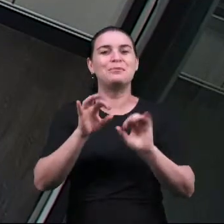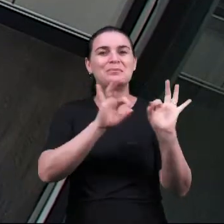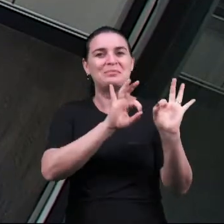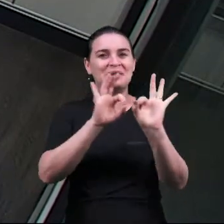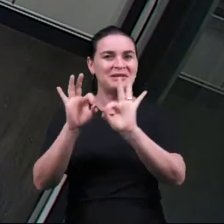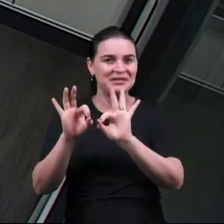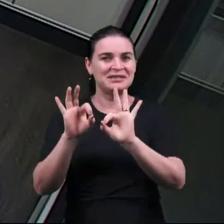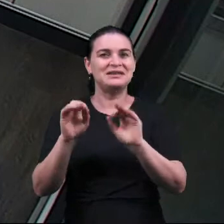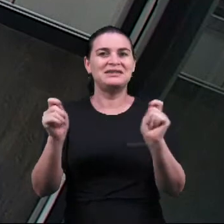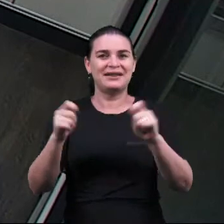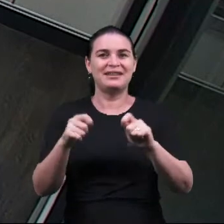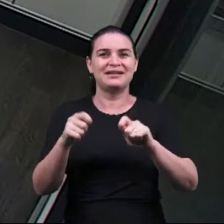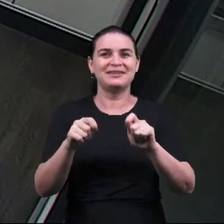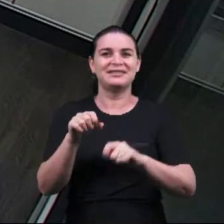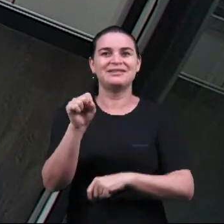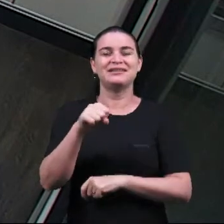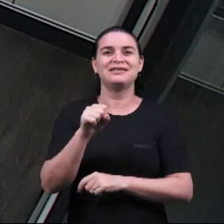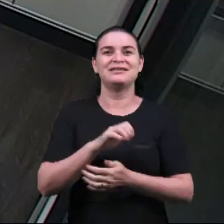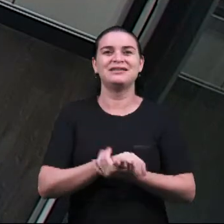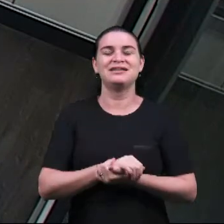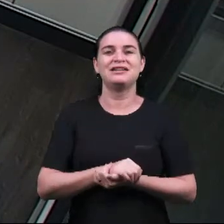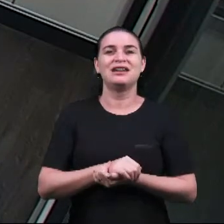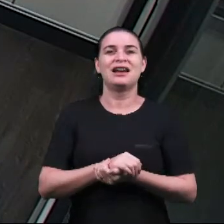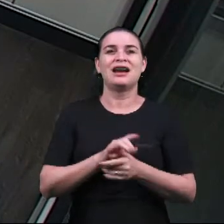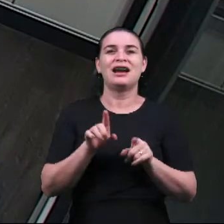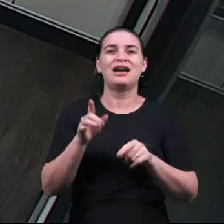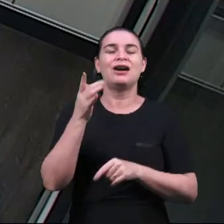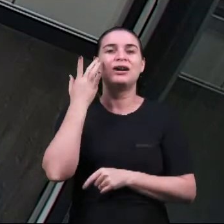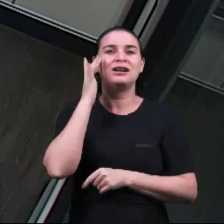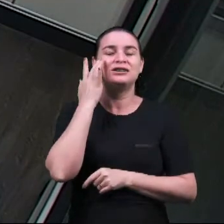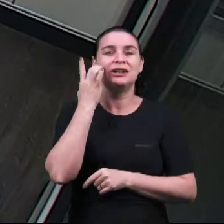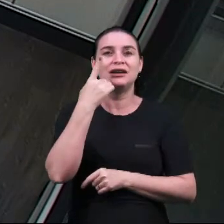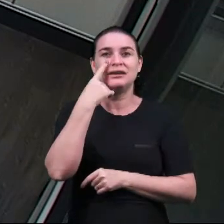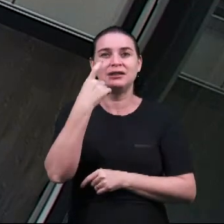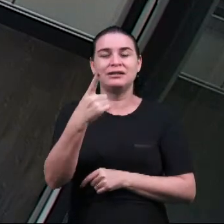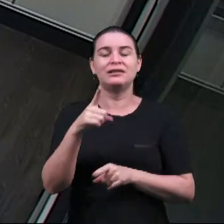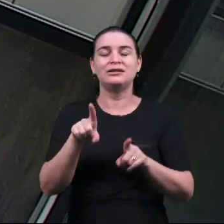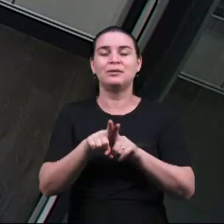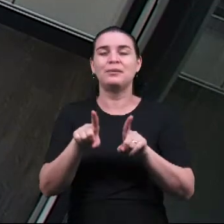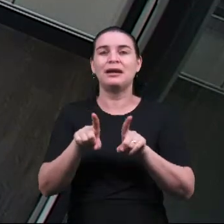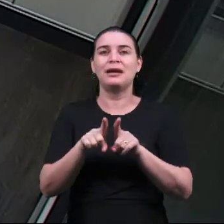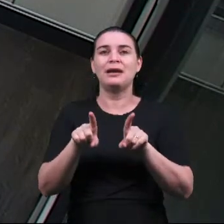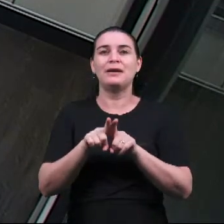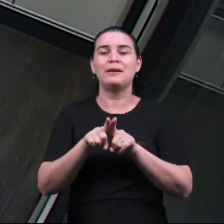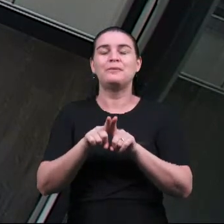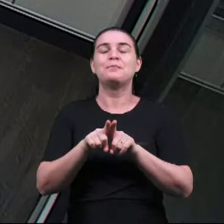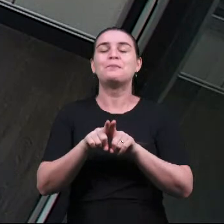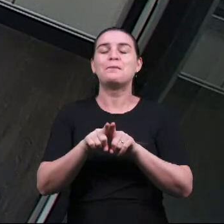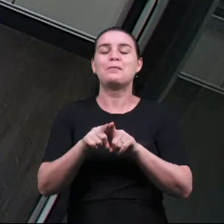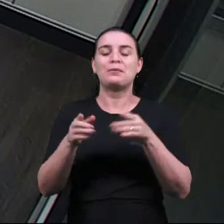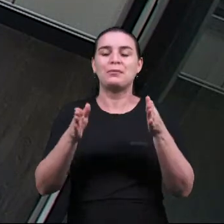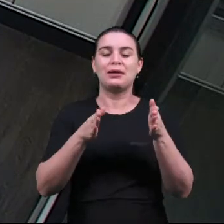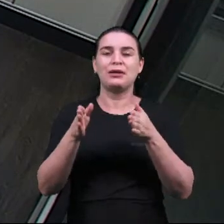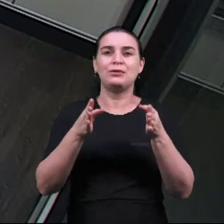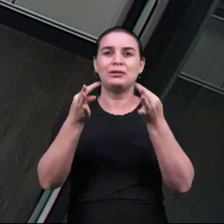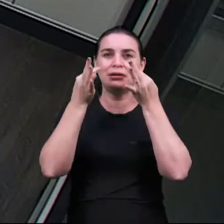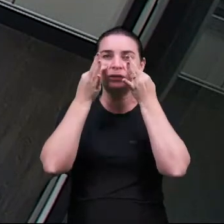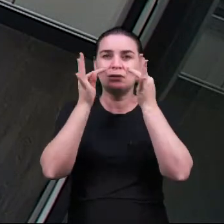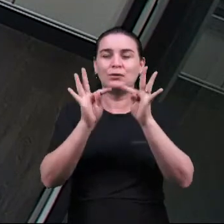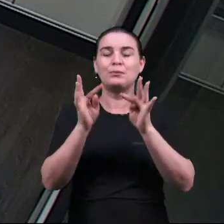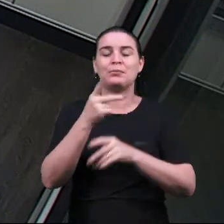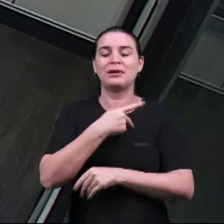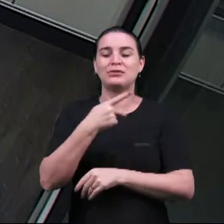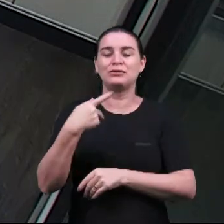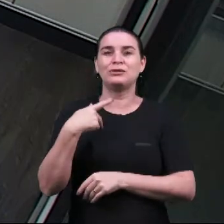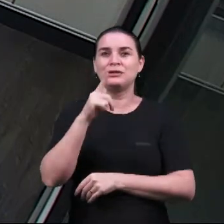eu não sei se os irmãos... Muitos irmãos... Interessante que quando se abriu agora para testemunhos, eu já tenho uma expressão do pastor Gidoti.